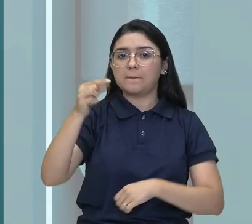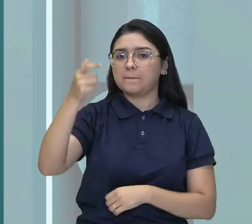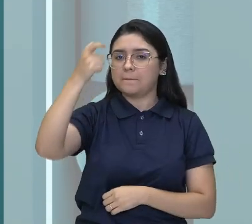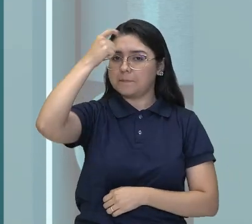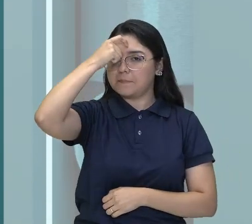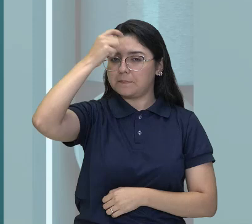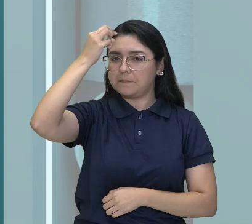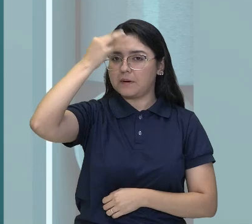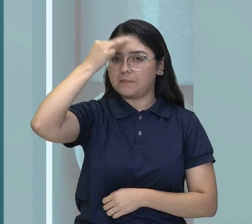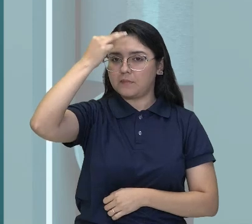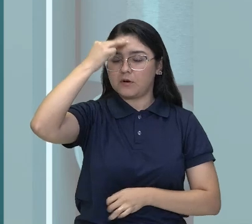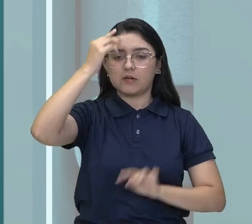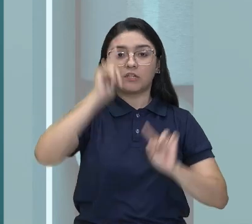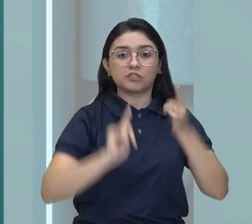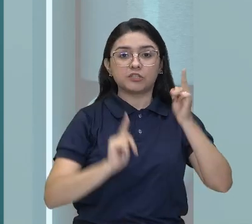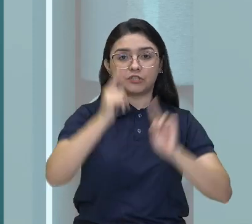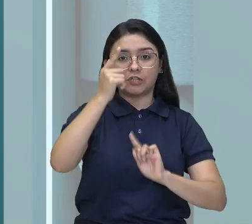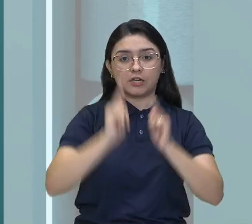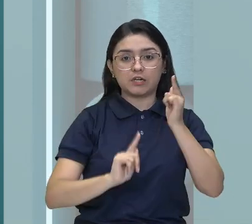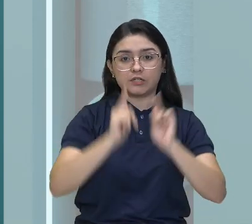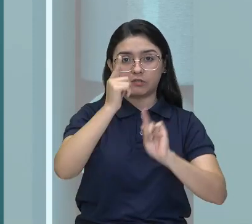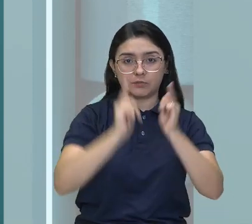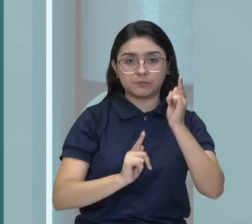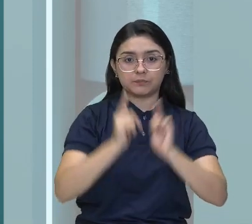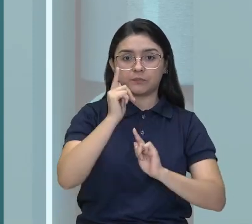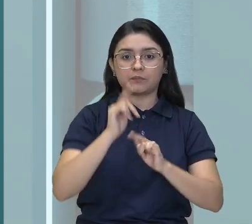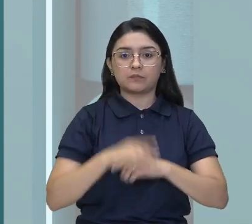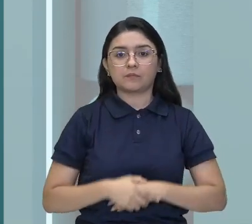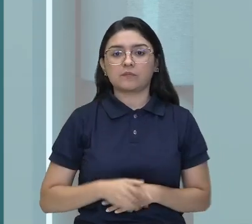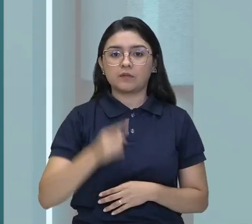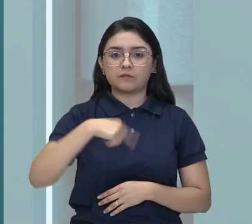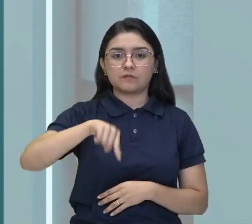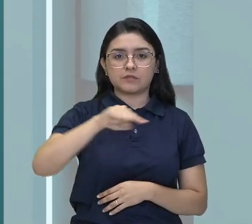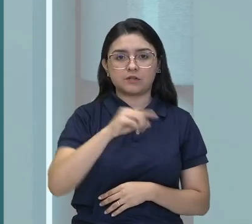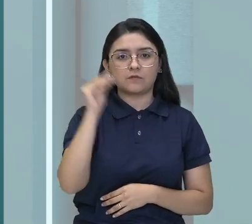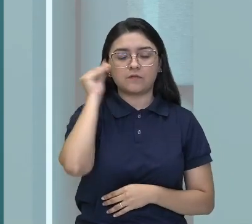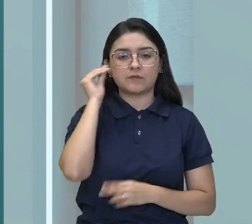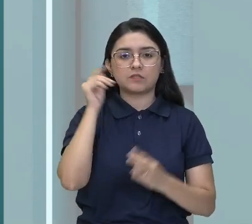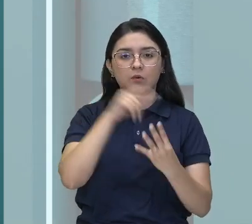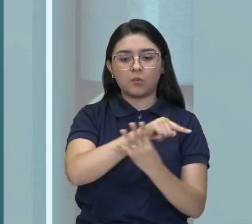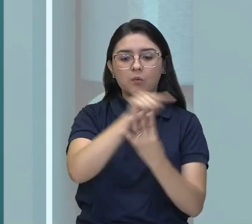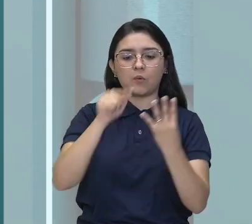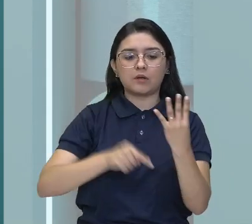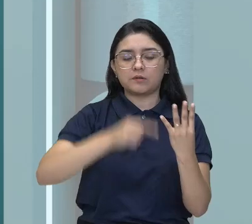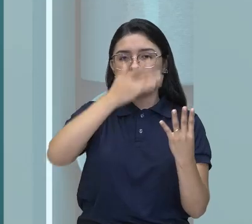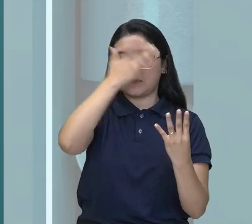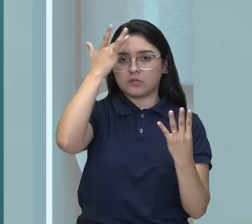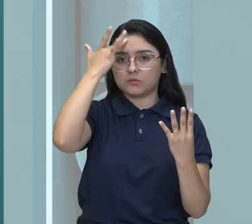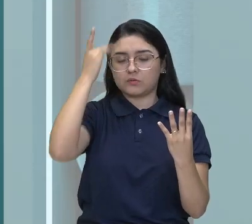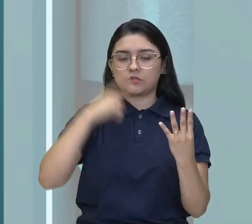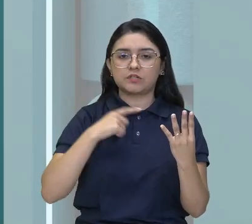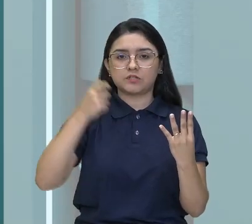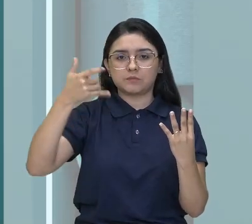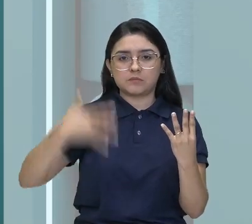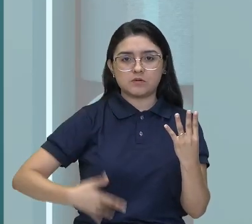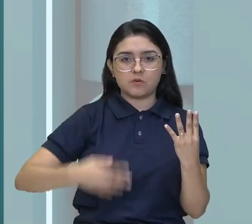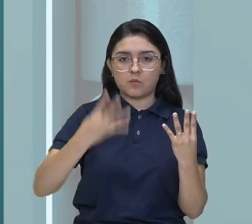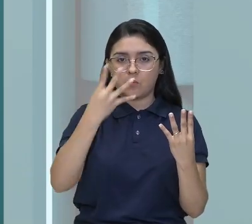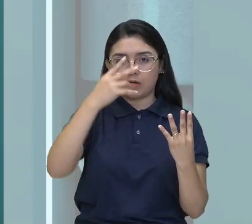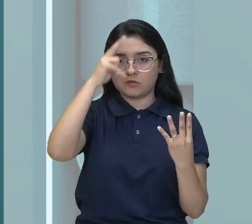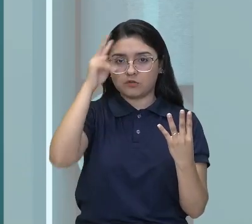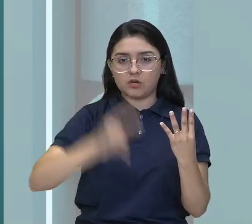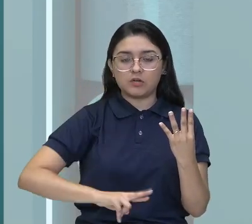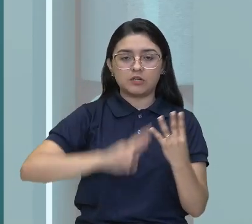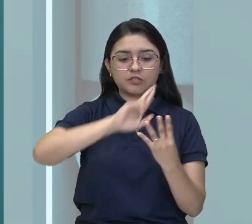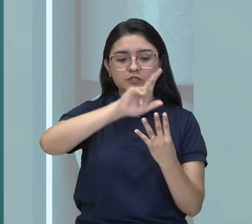e gestos. Então, eles vão contar, vocês vão ver, são 4 pessoas que eles contam 4 histórias diferentes,